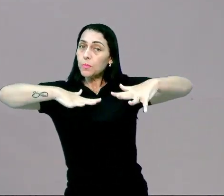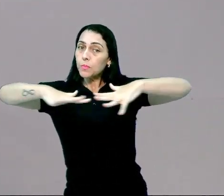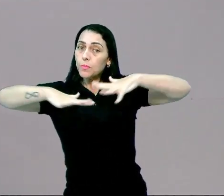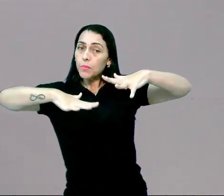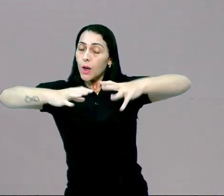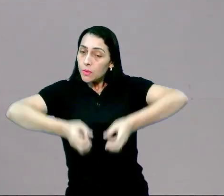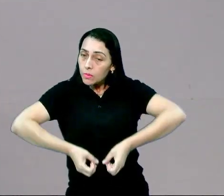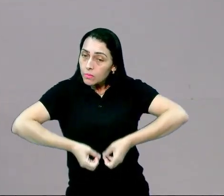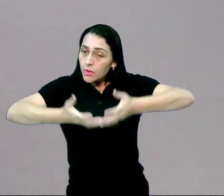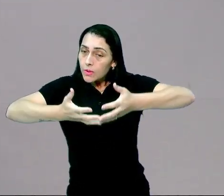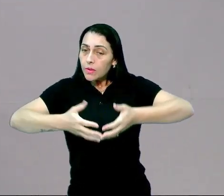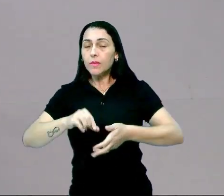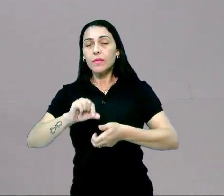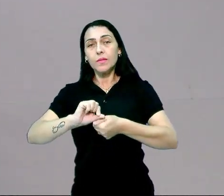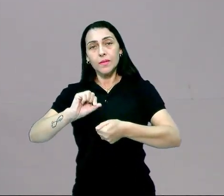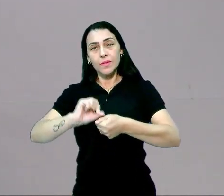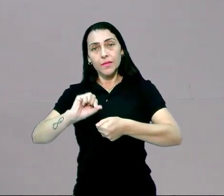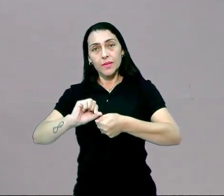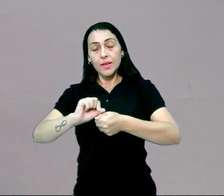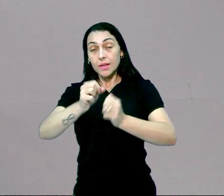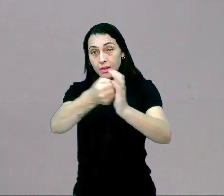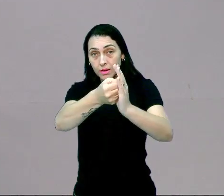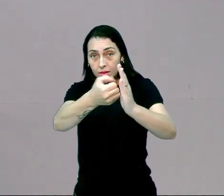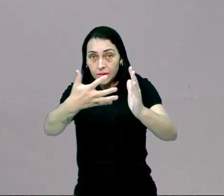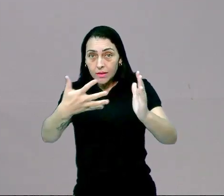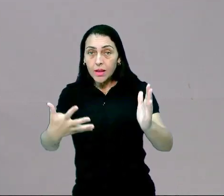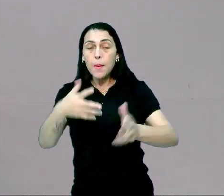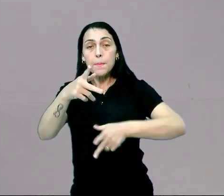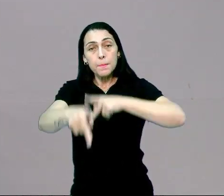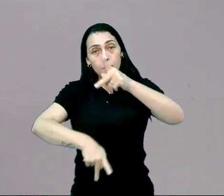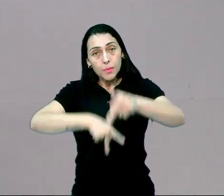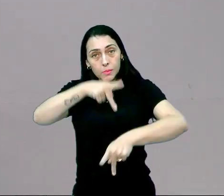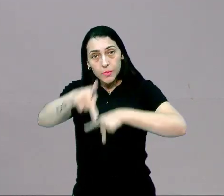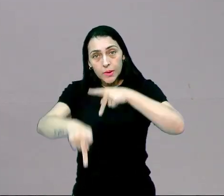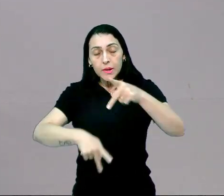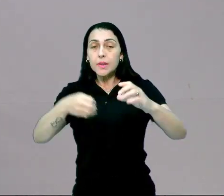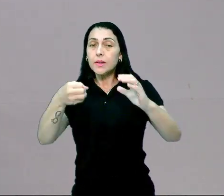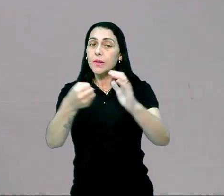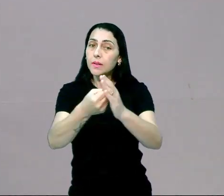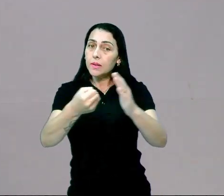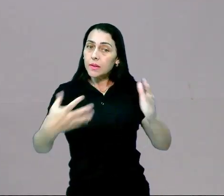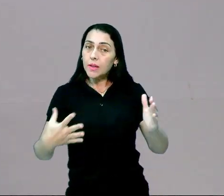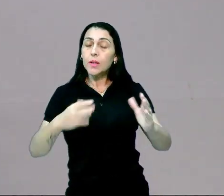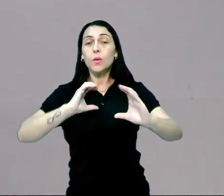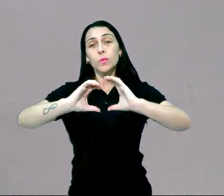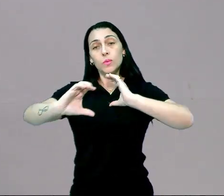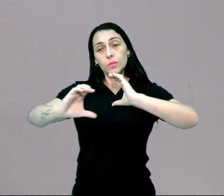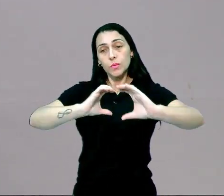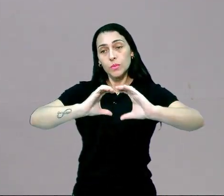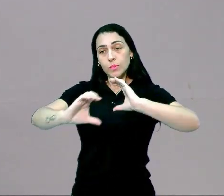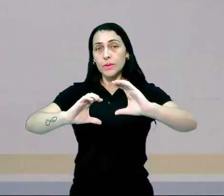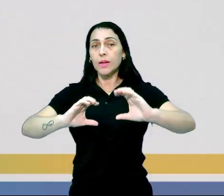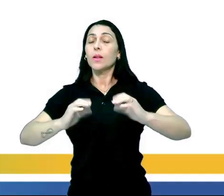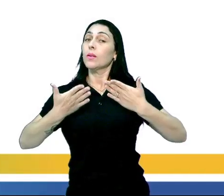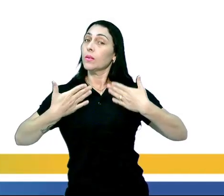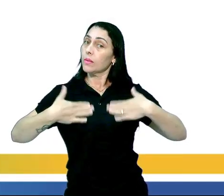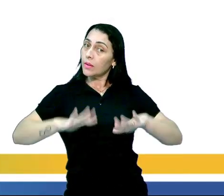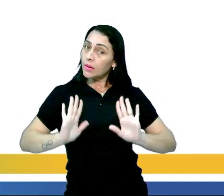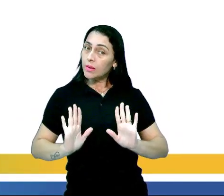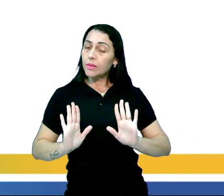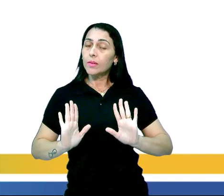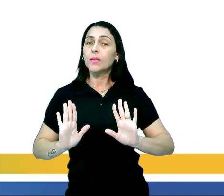Esse manifesto que a gente vai fazer essa caracterização popular, dessa caracterização comunitária. Tranquilo? Então a gente já viu